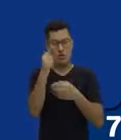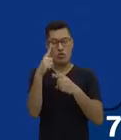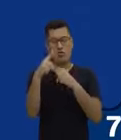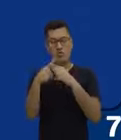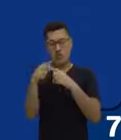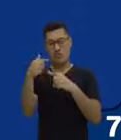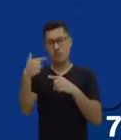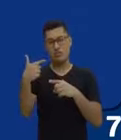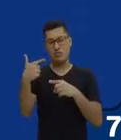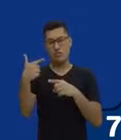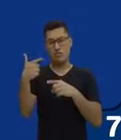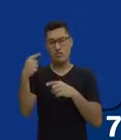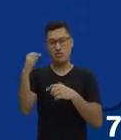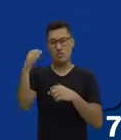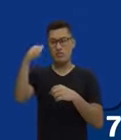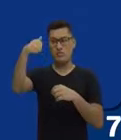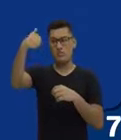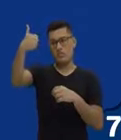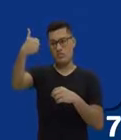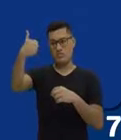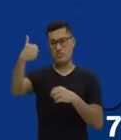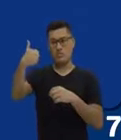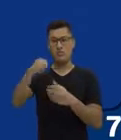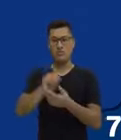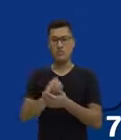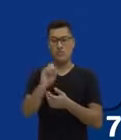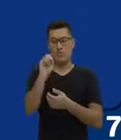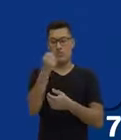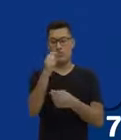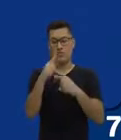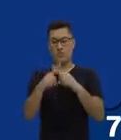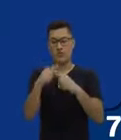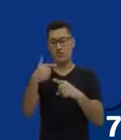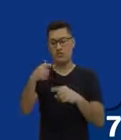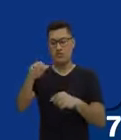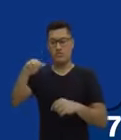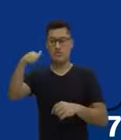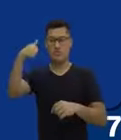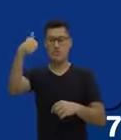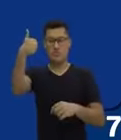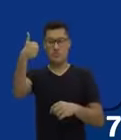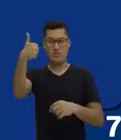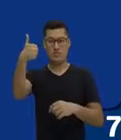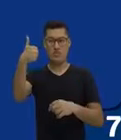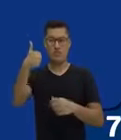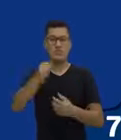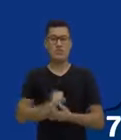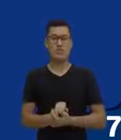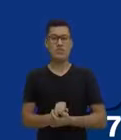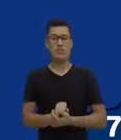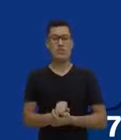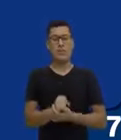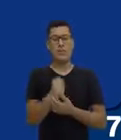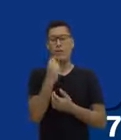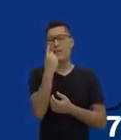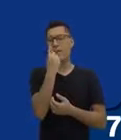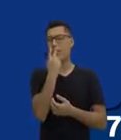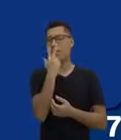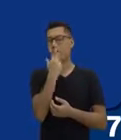2 elevado a 1. Não posso escrever? Pode. É assim. Você pode dizer que esse 2 está aparecendo uma vez. Uma vez, né?